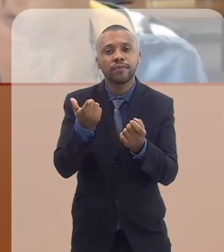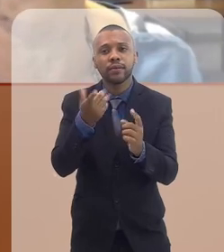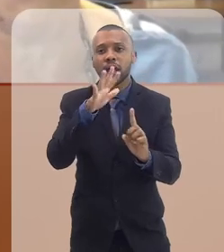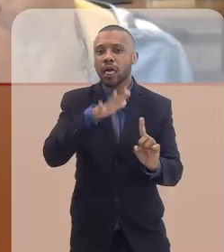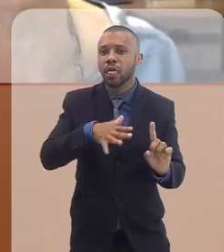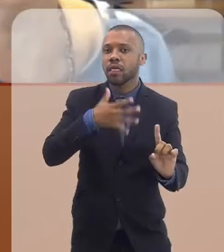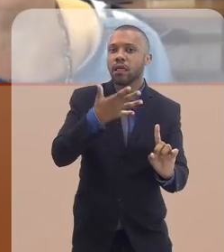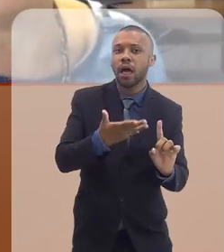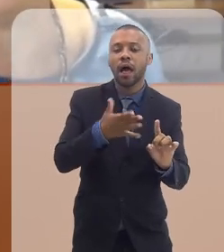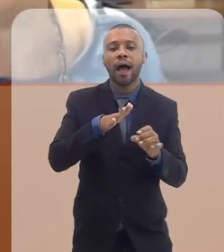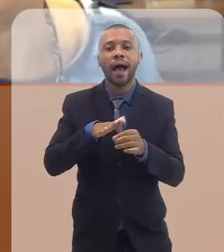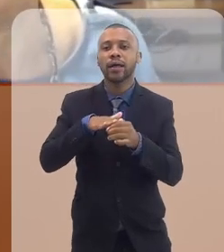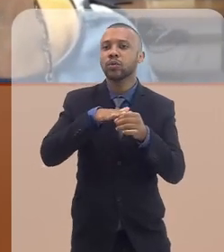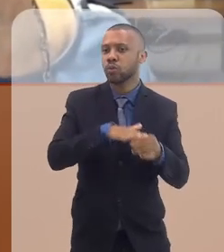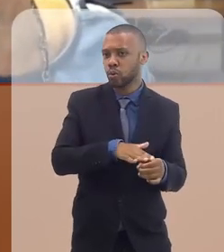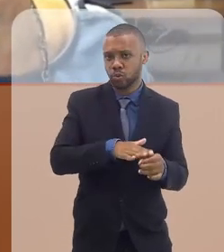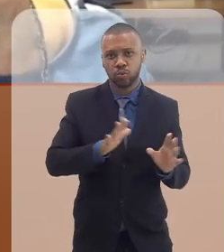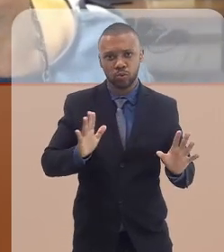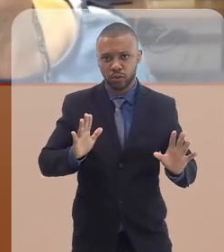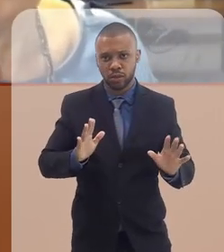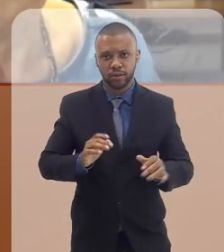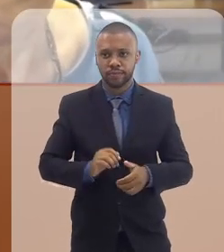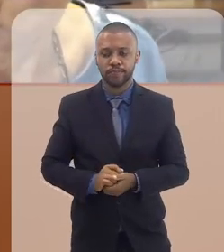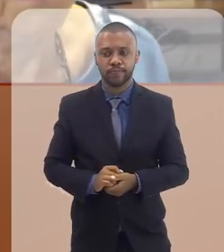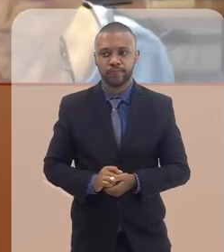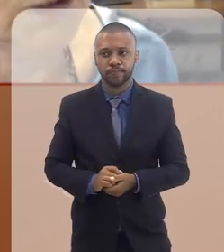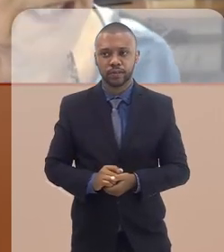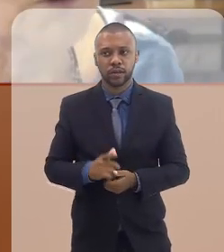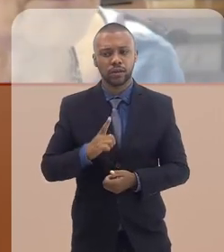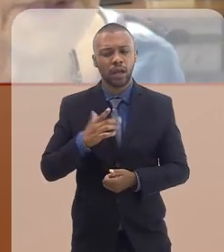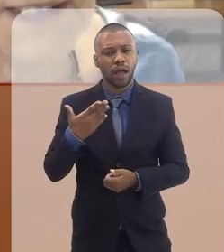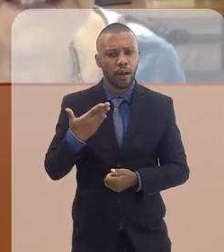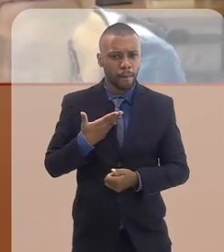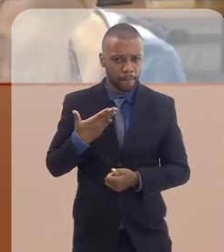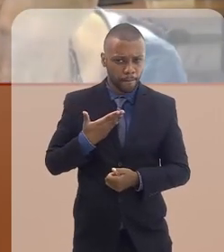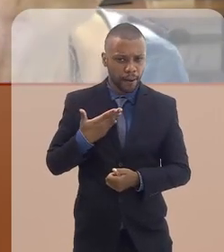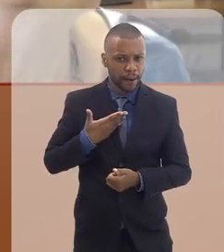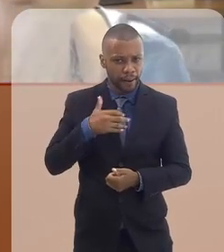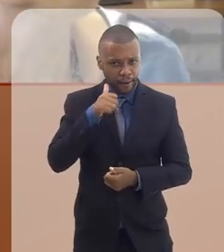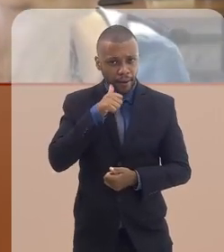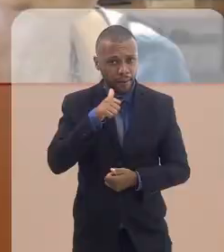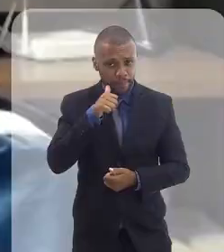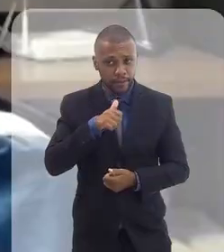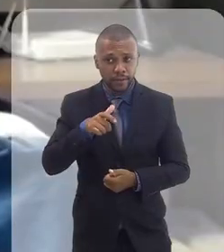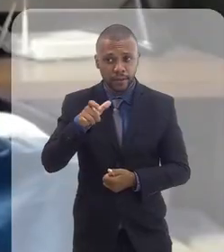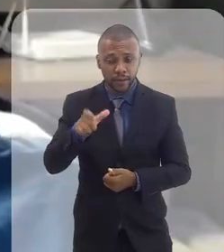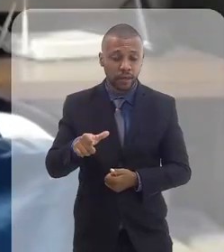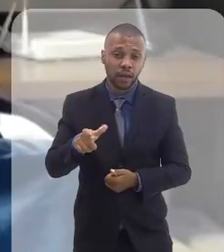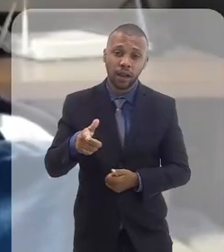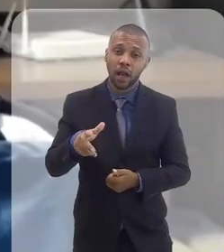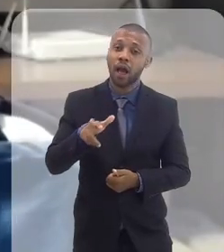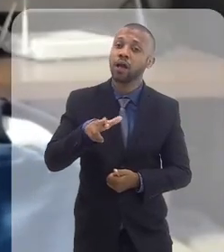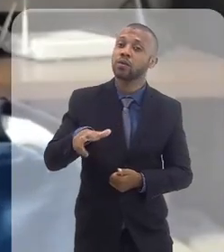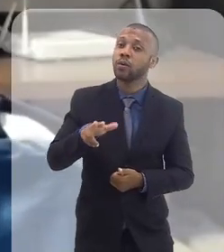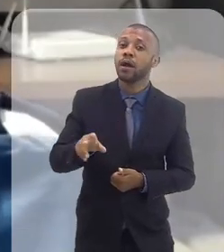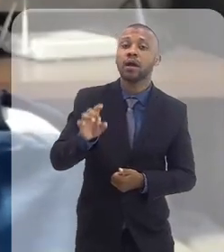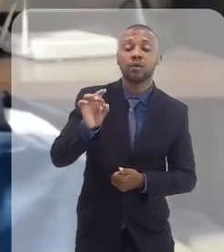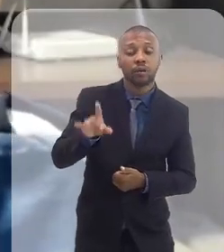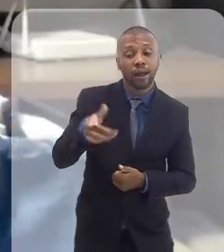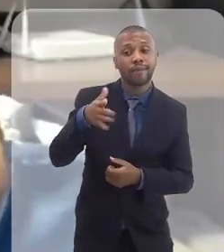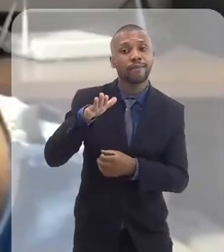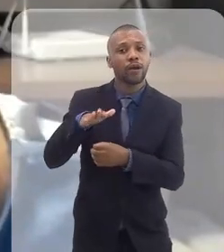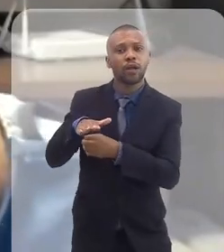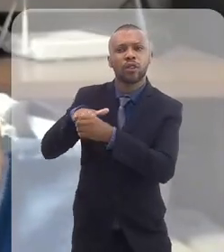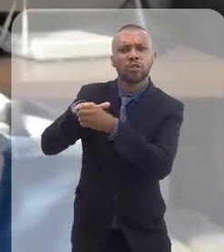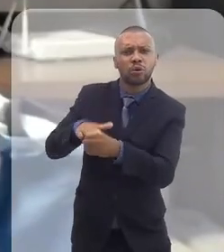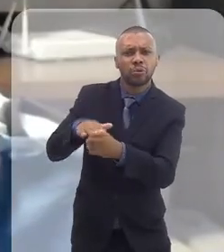pode fazer apologia à tortura. Tenho amiga que não